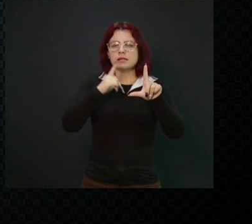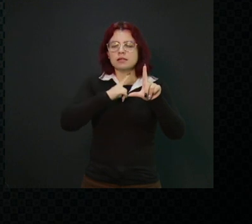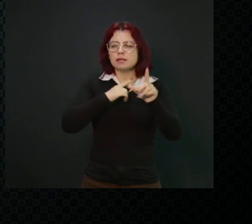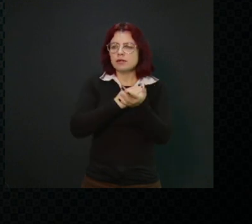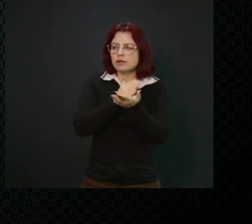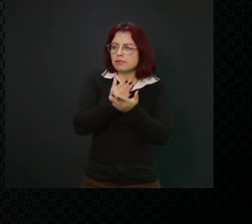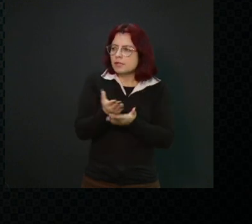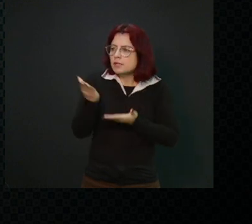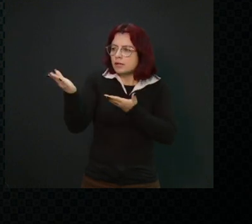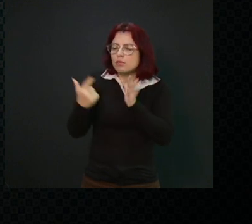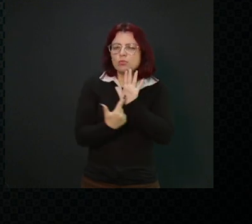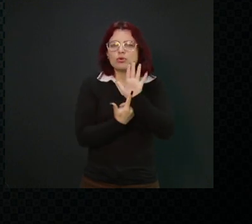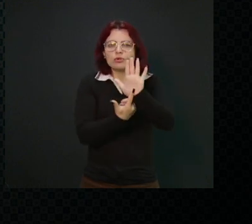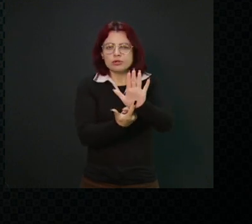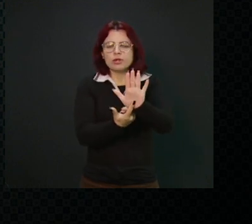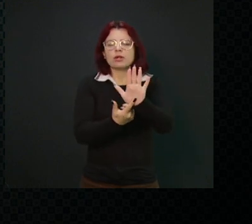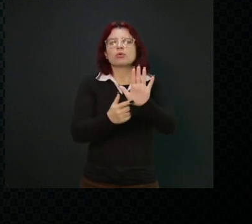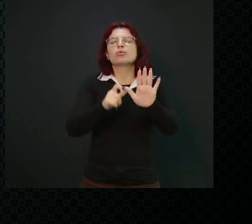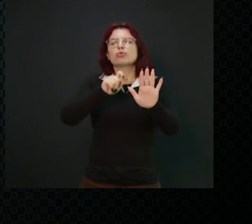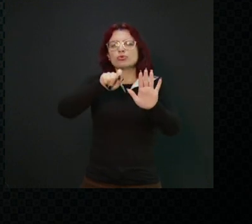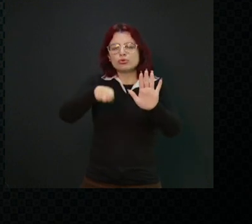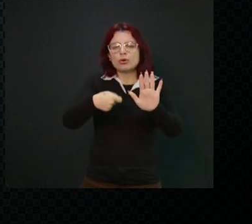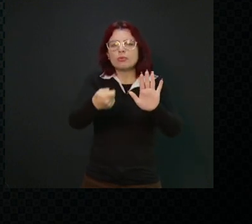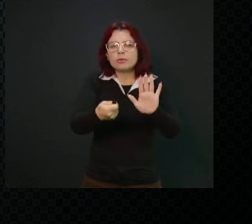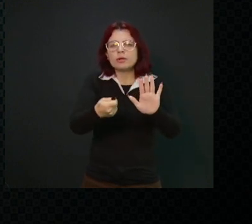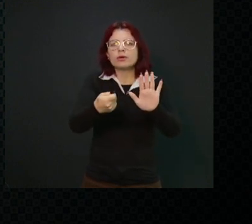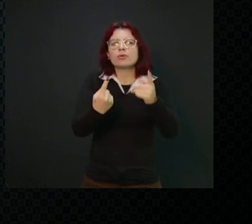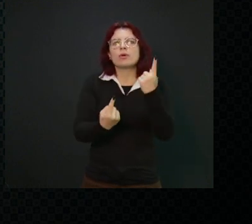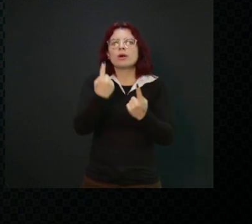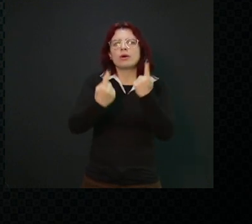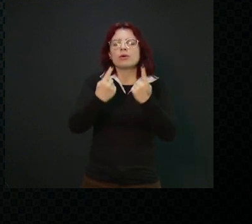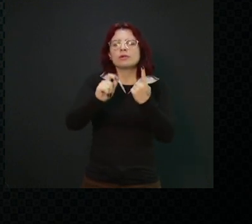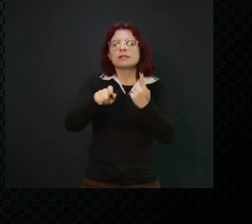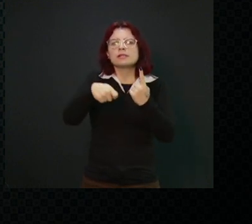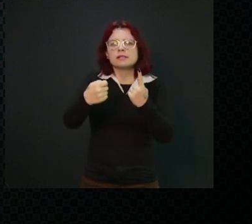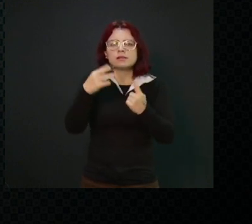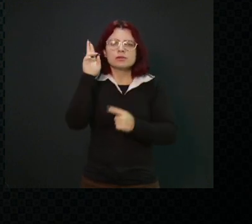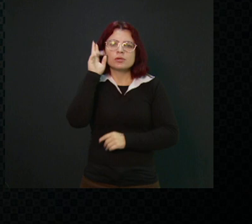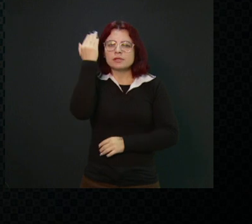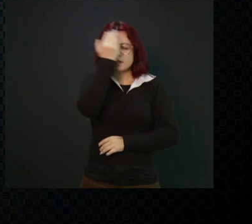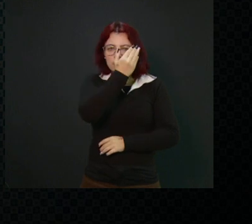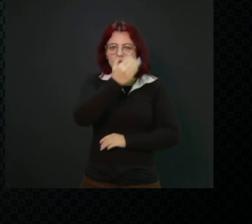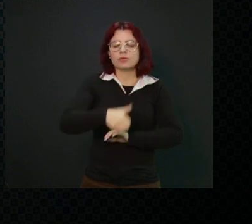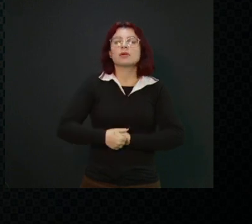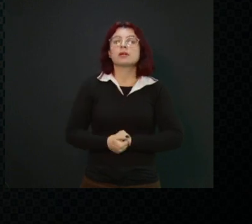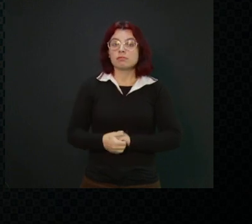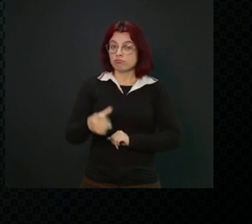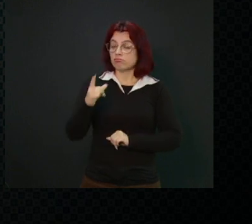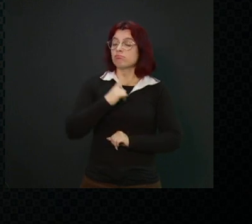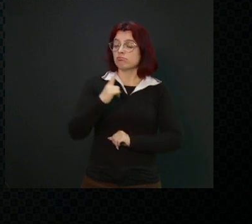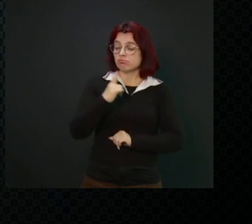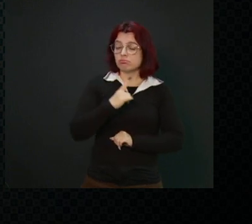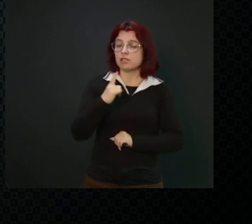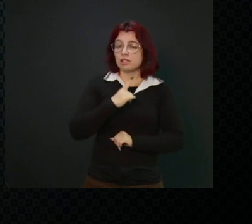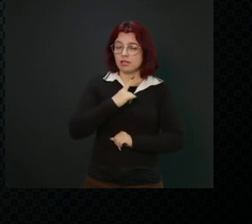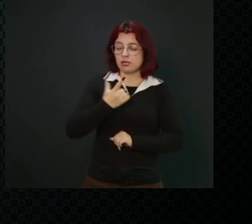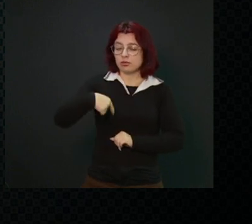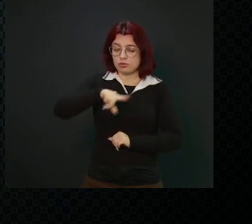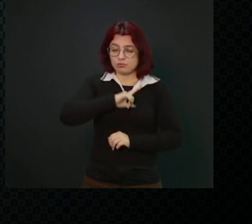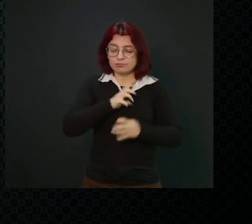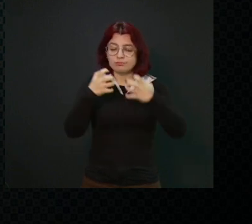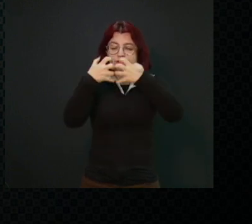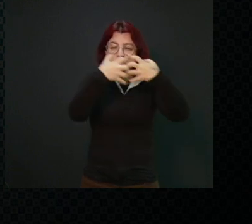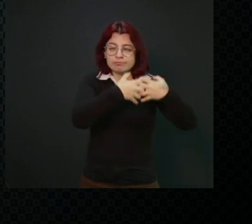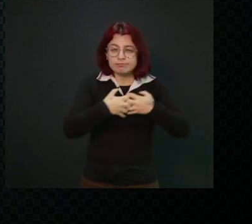você primeiro mostrando o sinal, né, da surdo-cegueira, né? Então, o que é muito importante, que a gente às vezes confunde, a gente